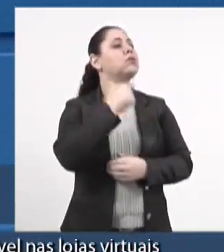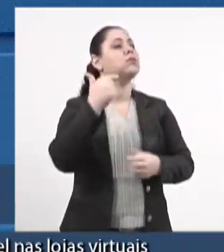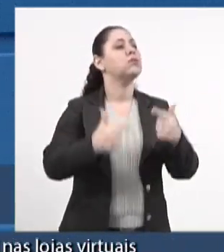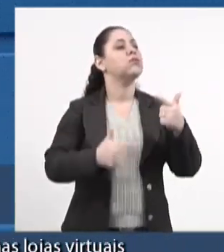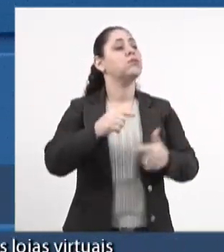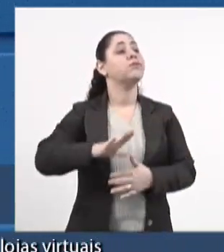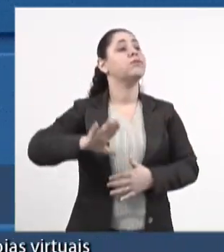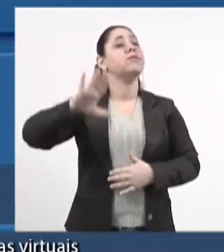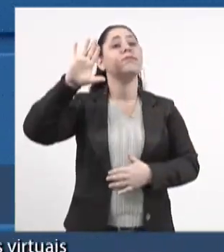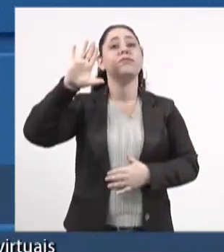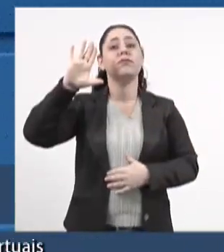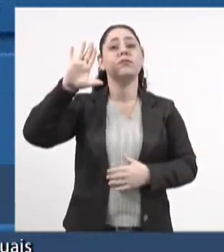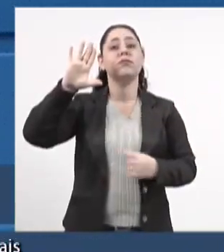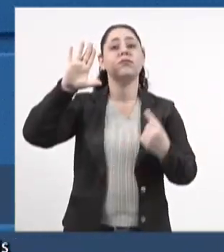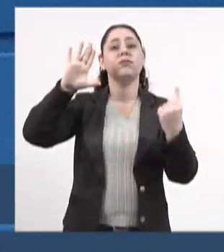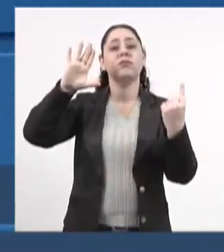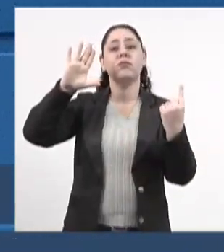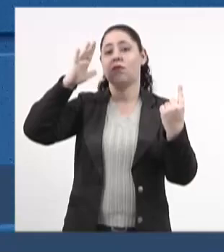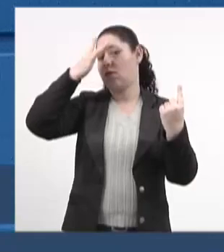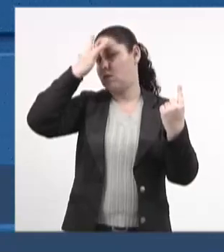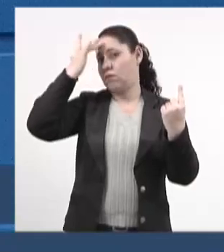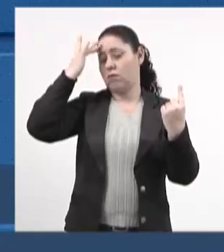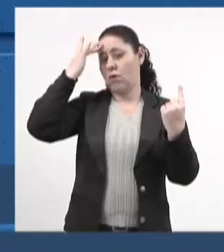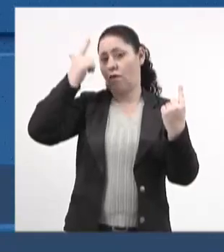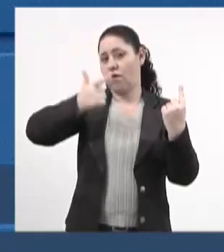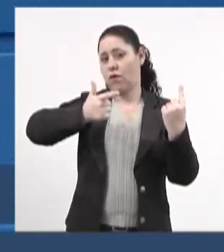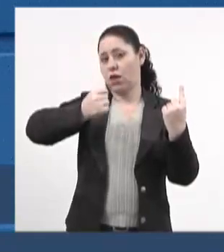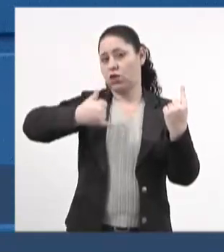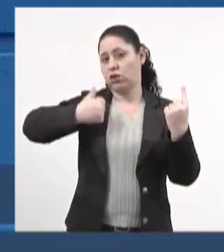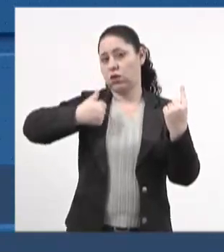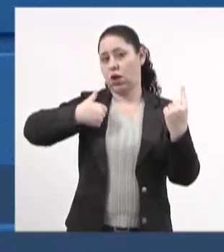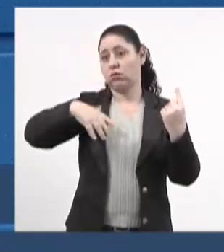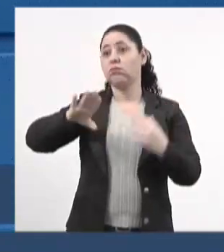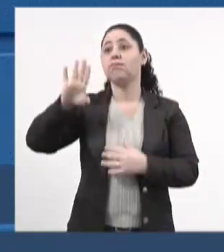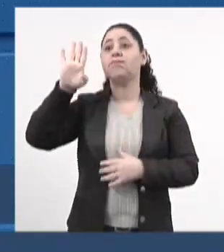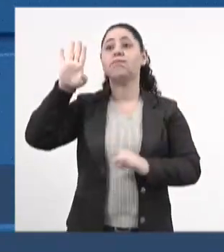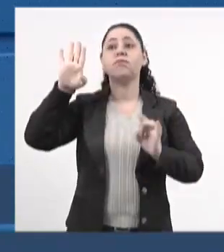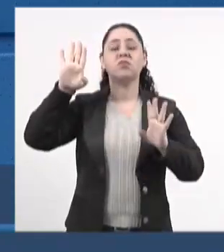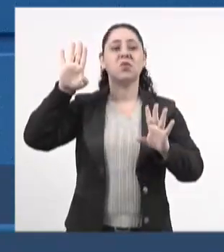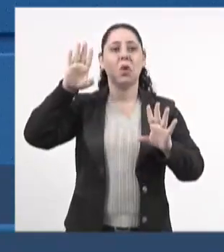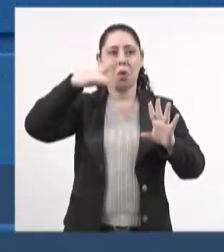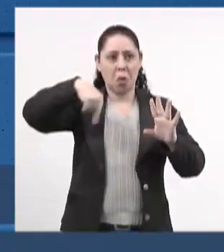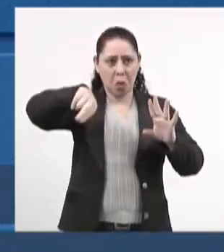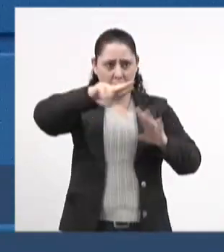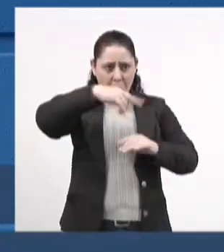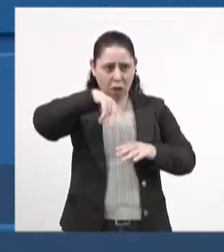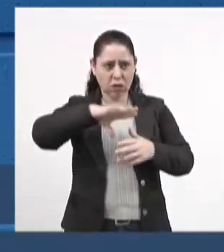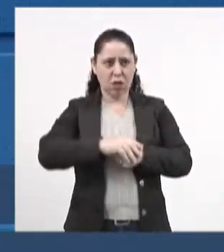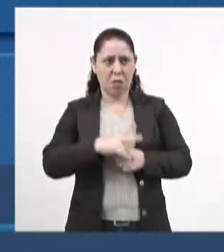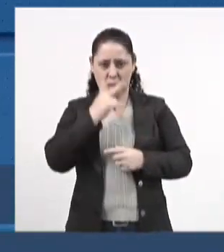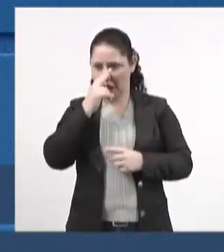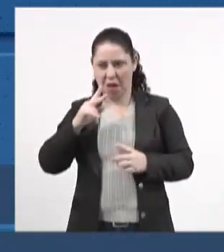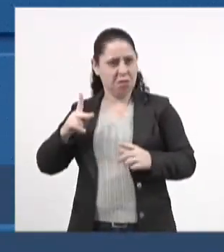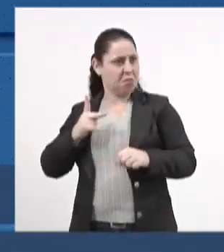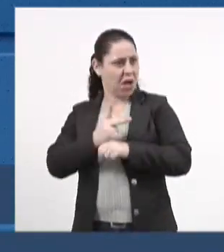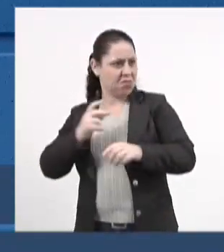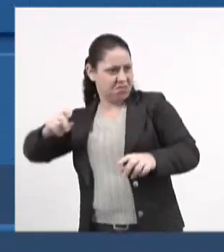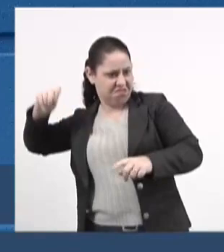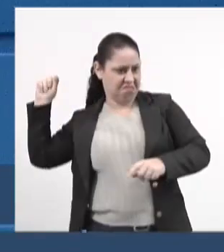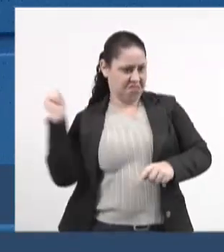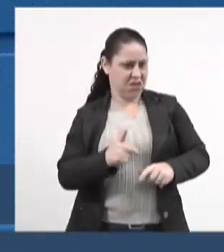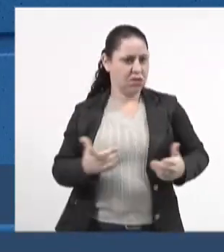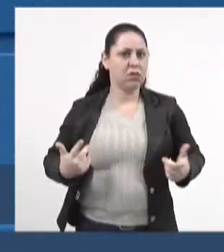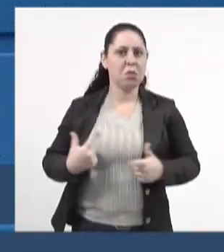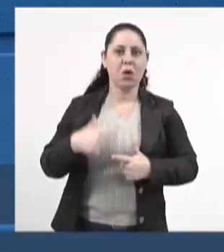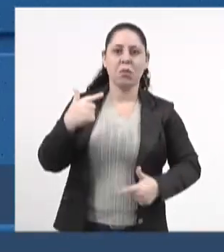mão. Apenas um acadêmico de 20 anos levantou a mão. Os demais quase que o apedrejaram, porque se